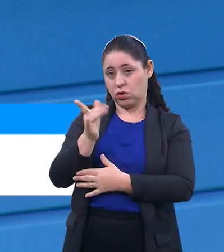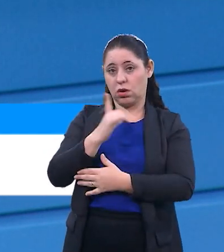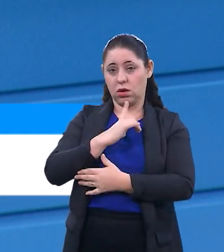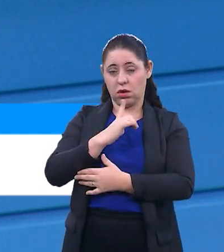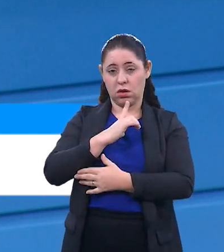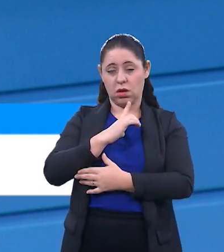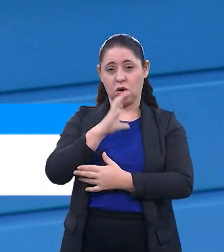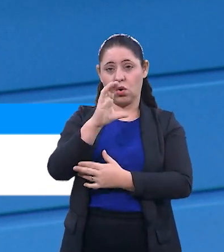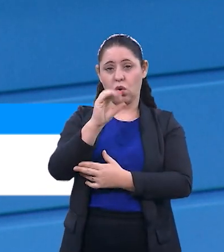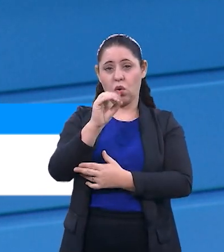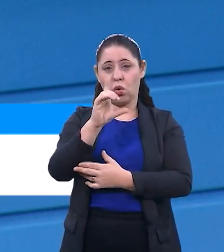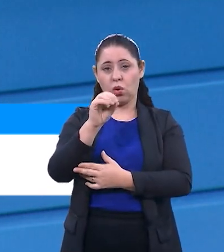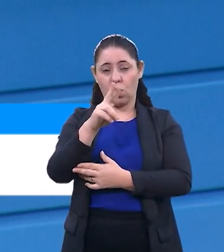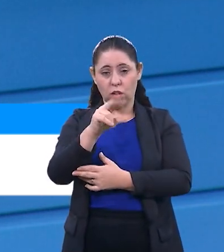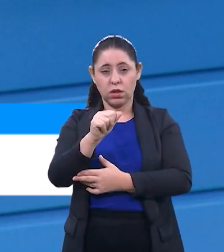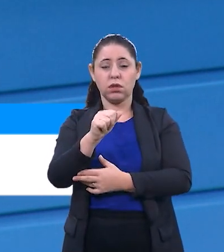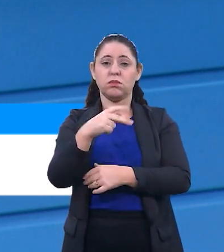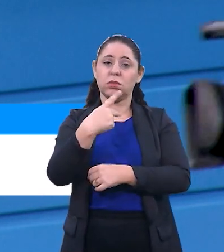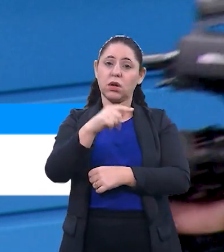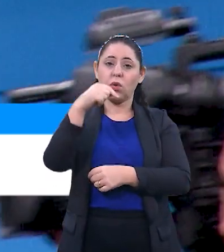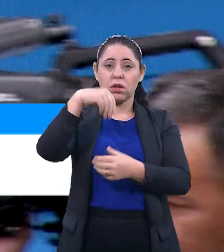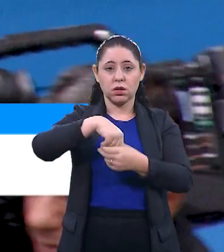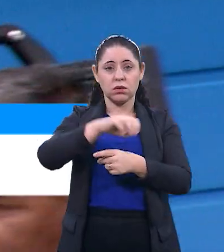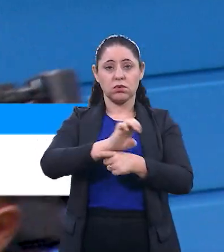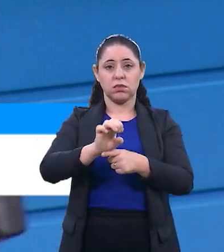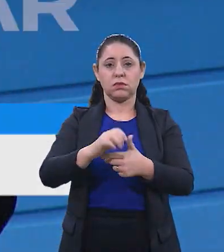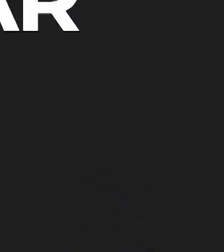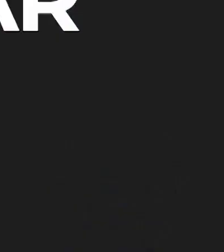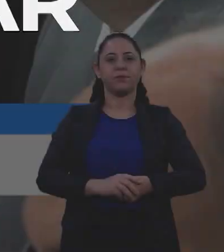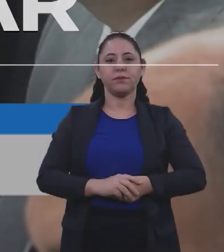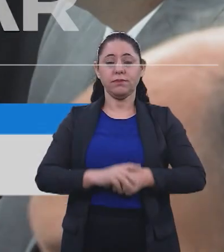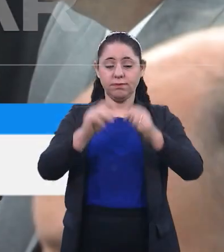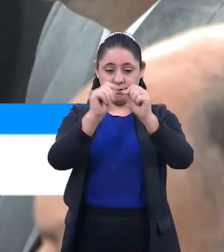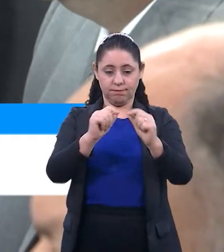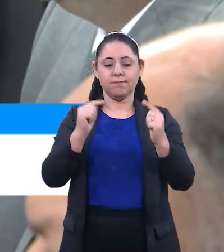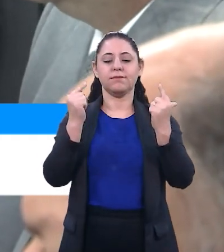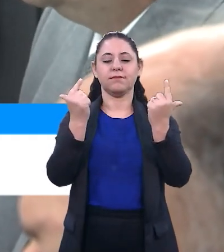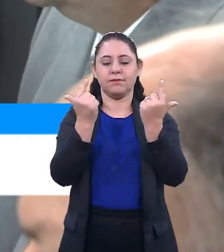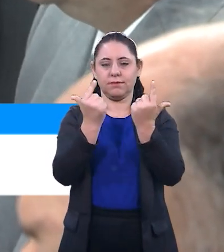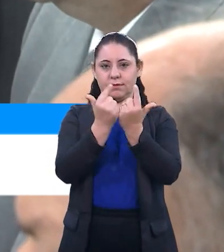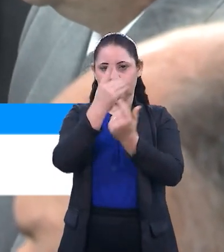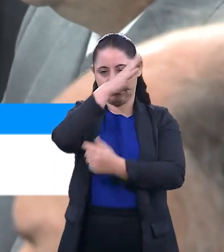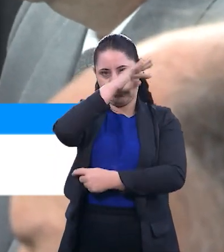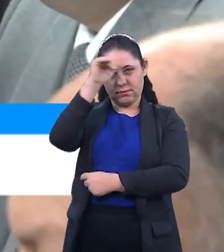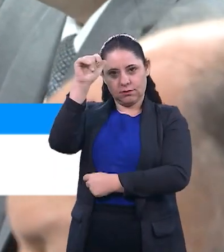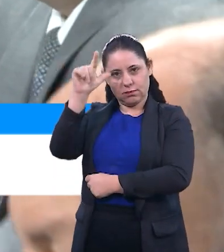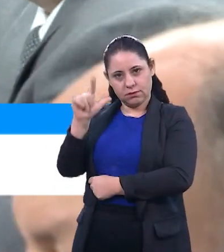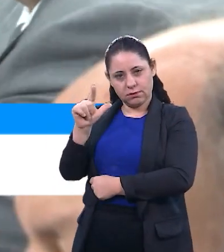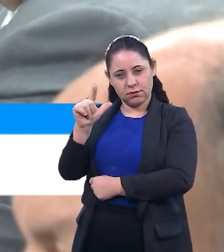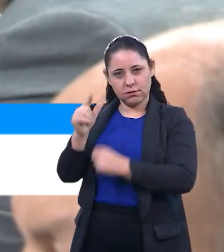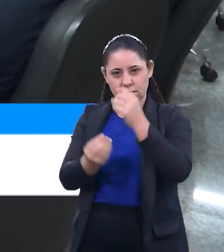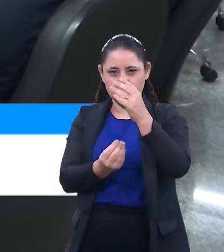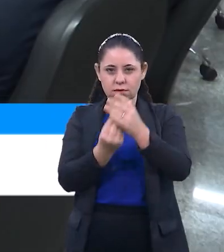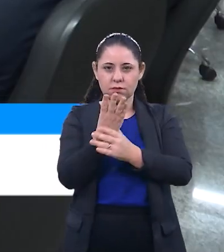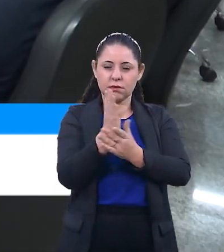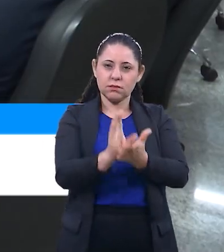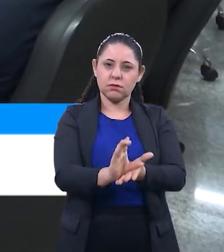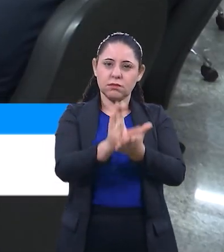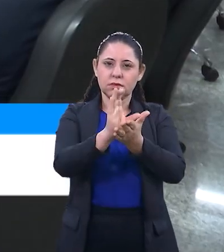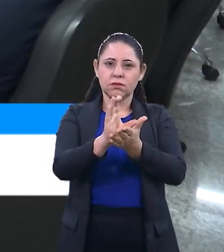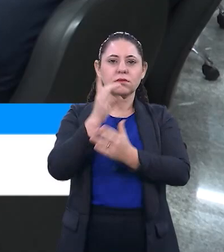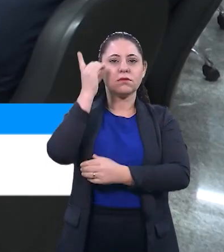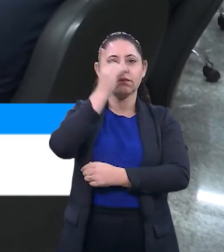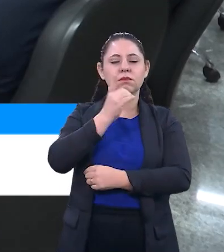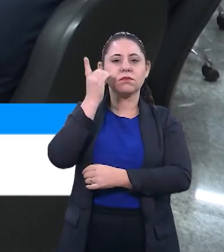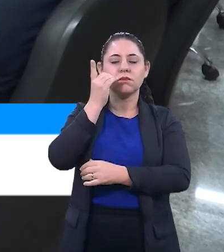aqui, da colônia paraguaia no Mato Grosso do Sul. A Assembleia Legislativa de Mato Grosso do Sul instituiu a